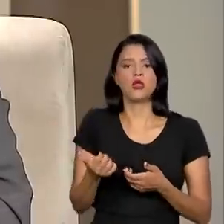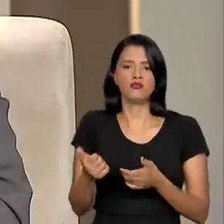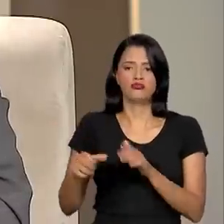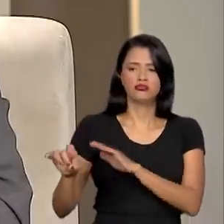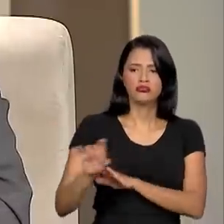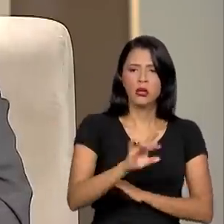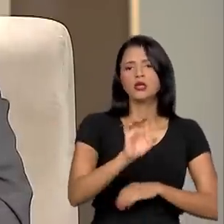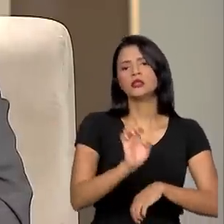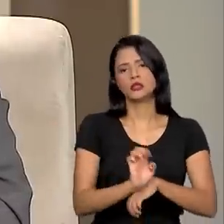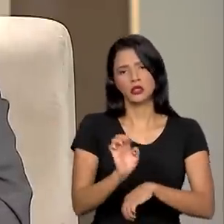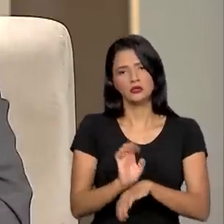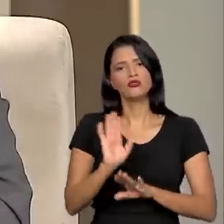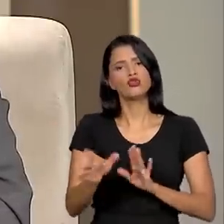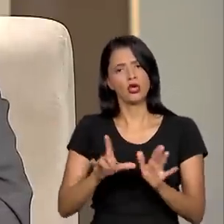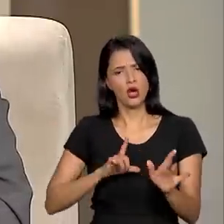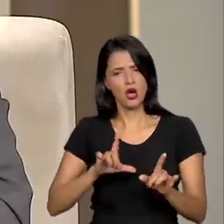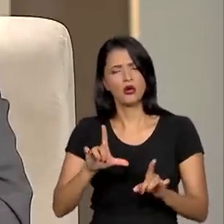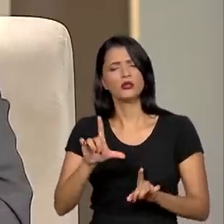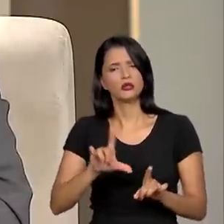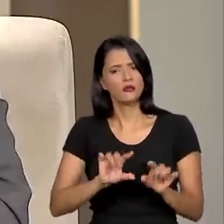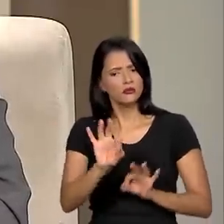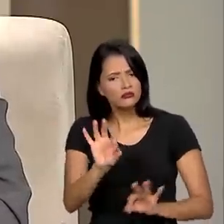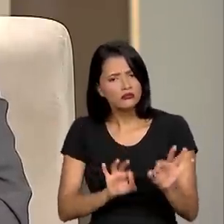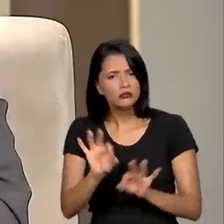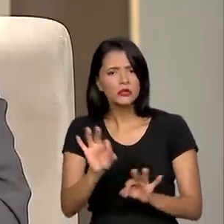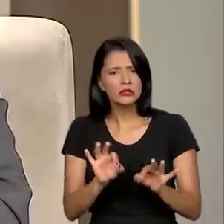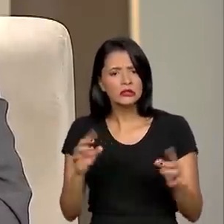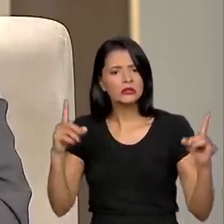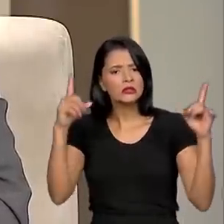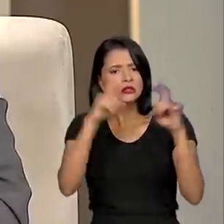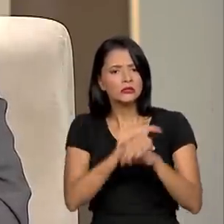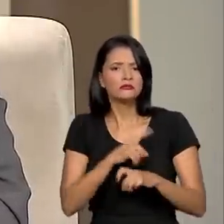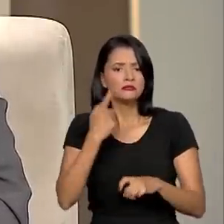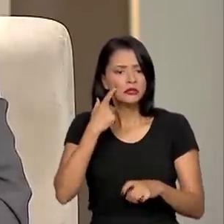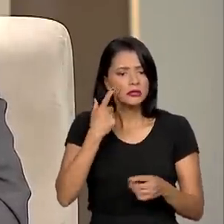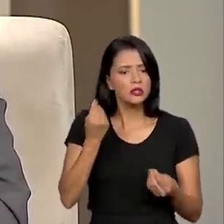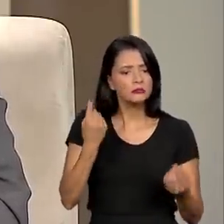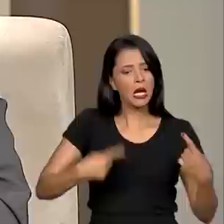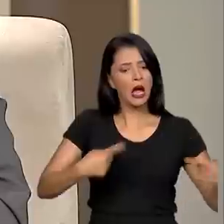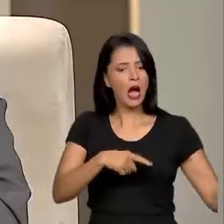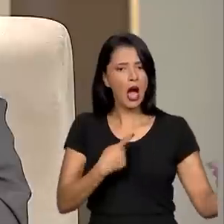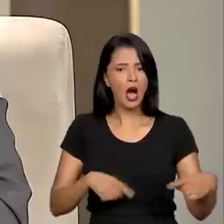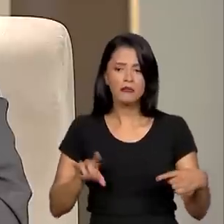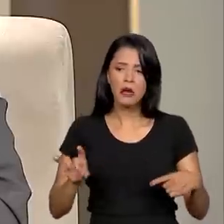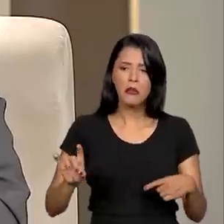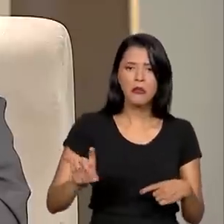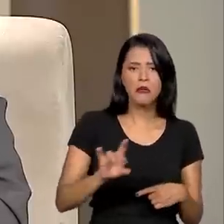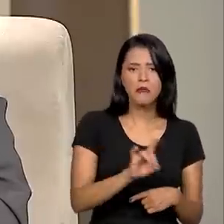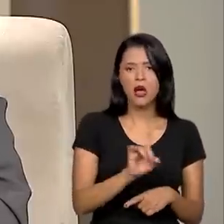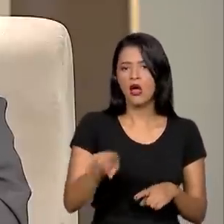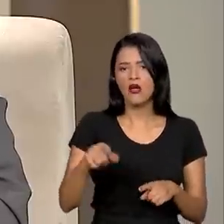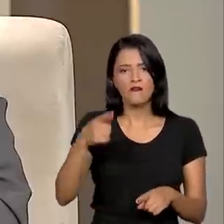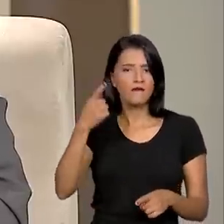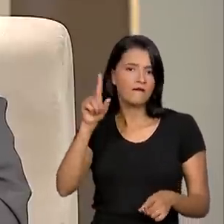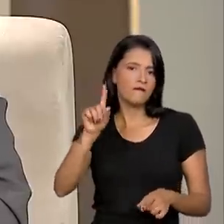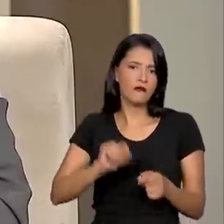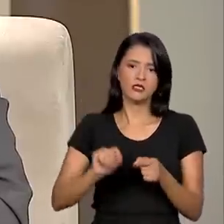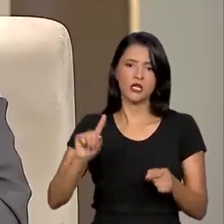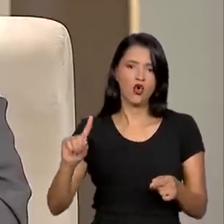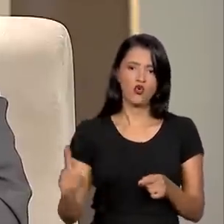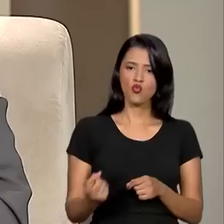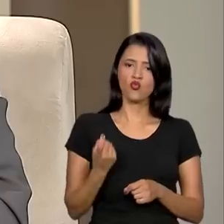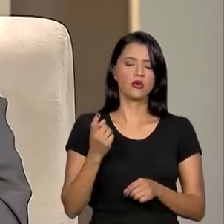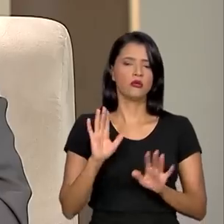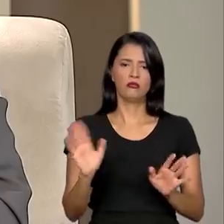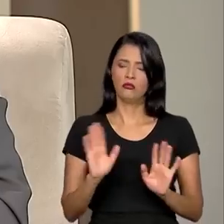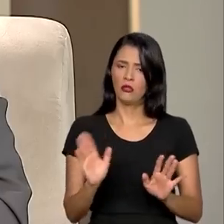estados. E foram negociações muito complexas, caso a caso, porque não é algo que se possa fazer de uma maneira única, estándar. Cada